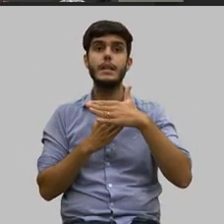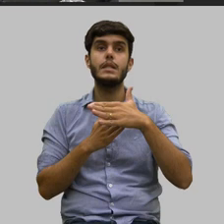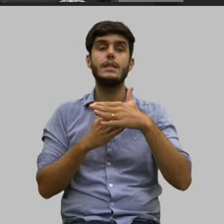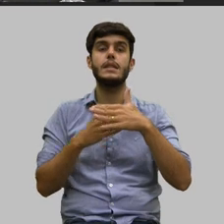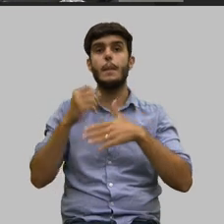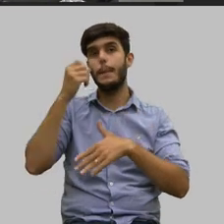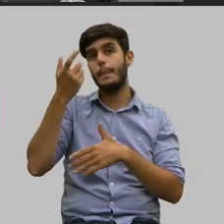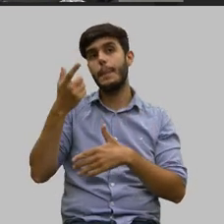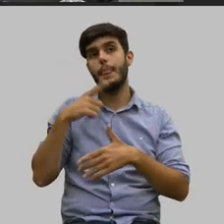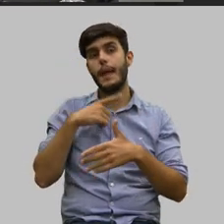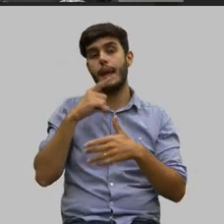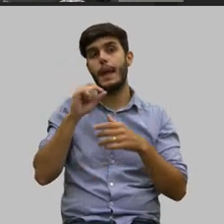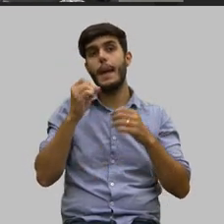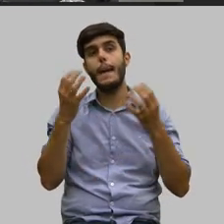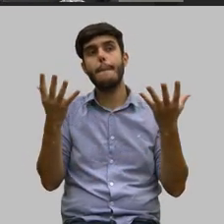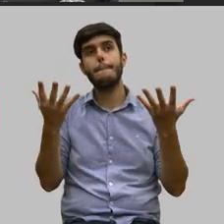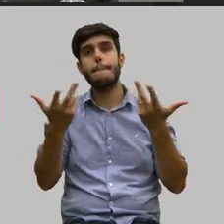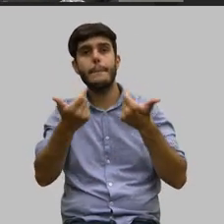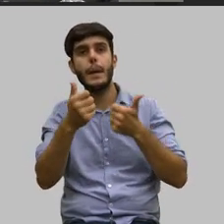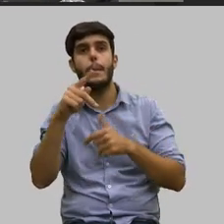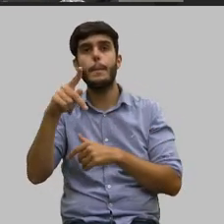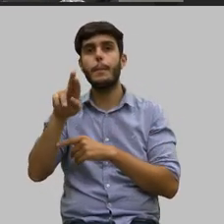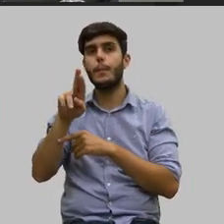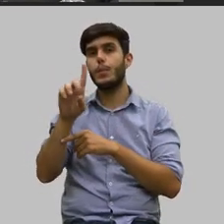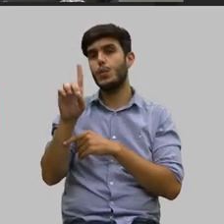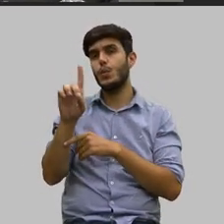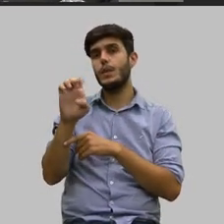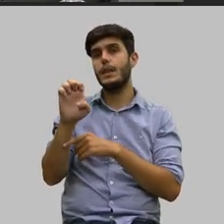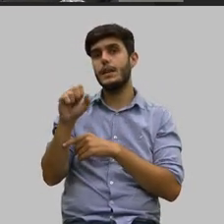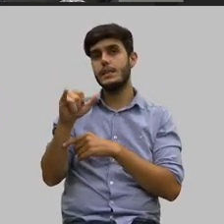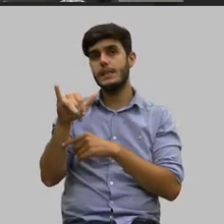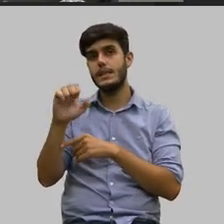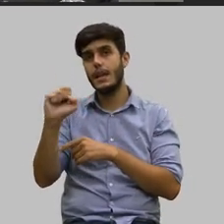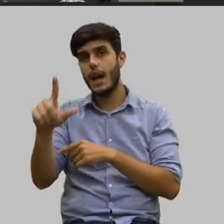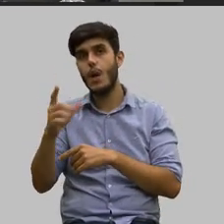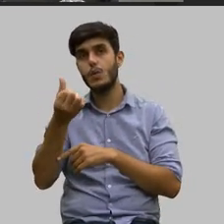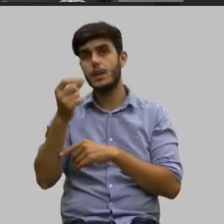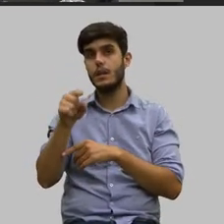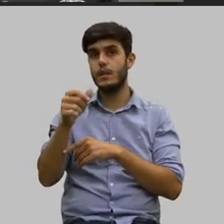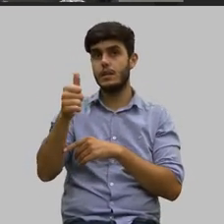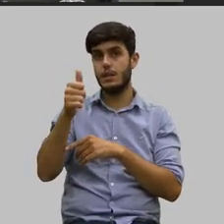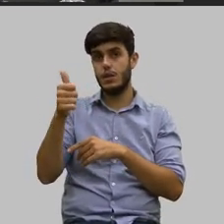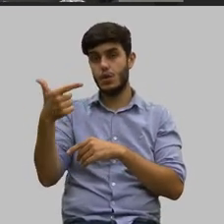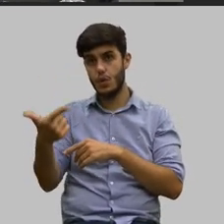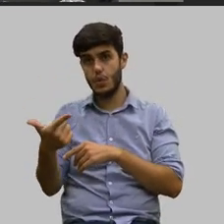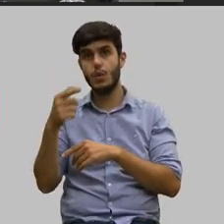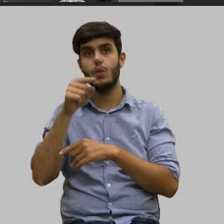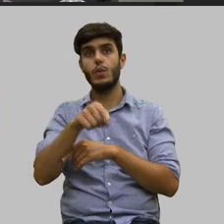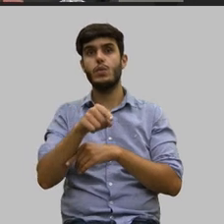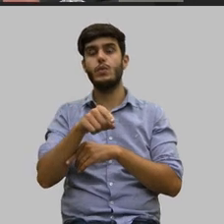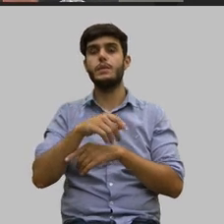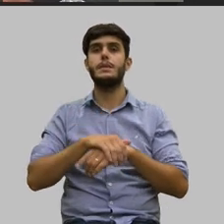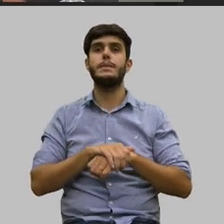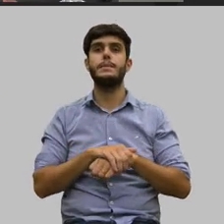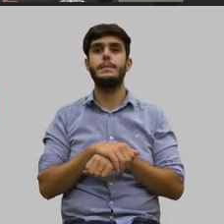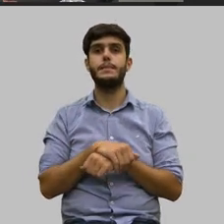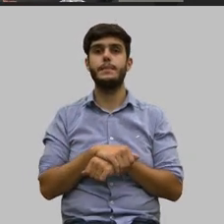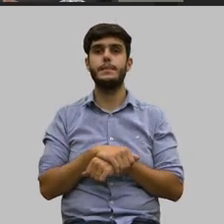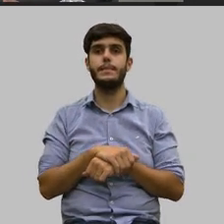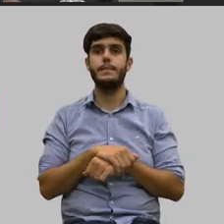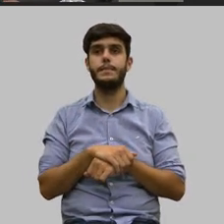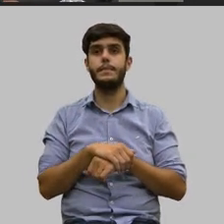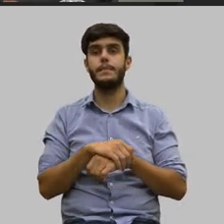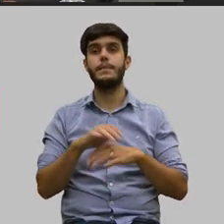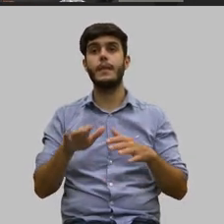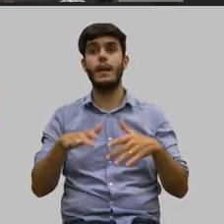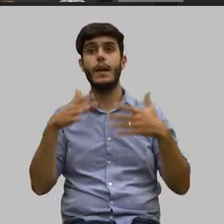recuamos lá setembro de 2015 e nosso efetivo em setembro de 2015 é de 6.112 então eh